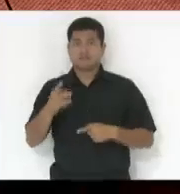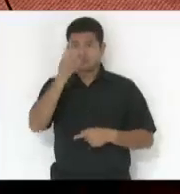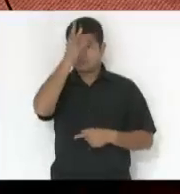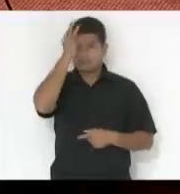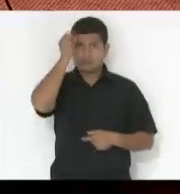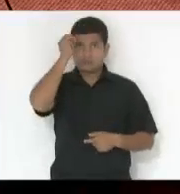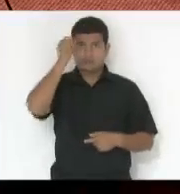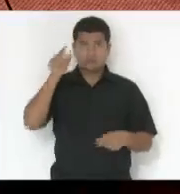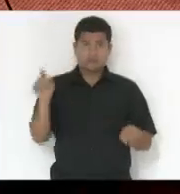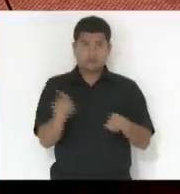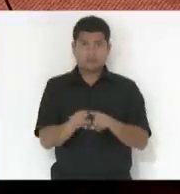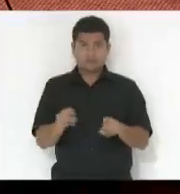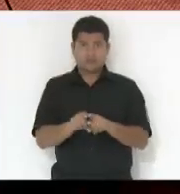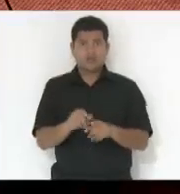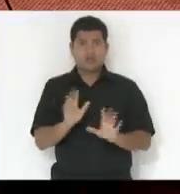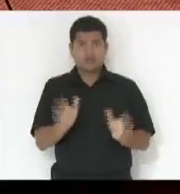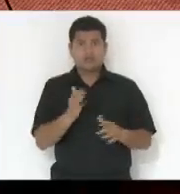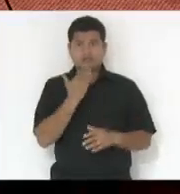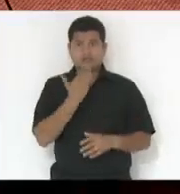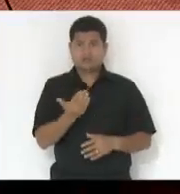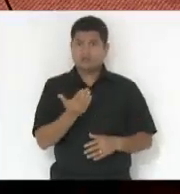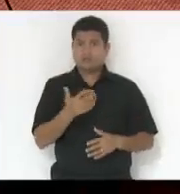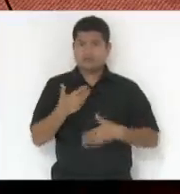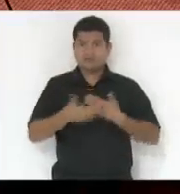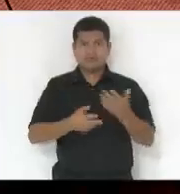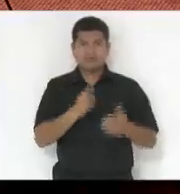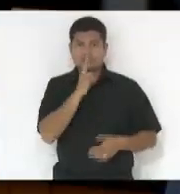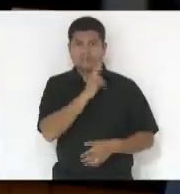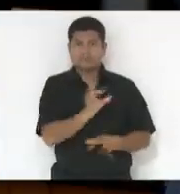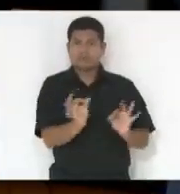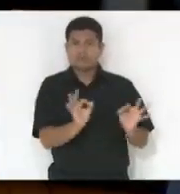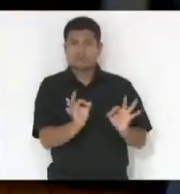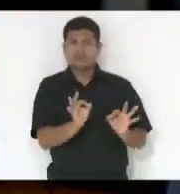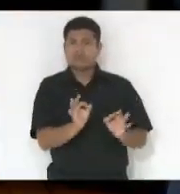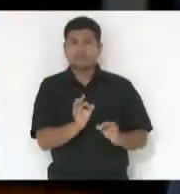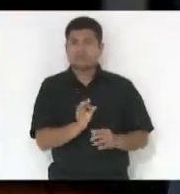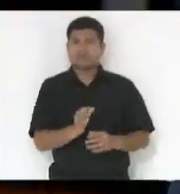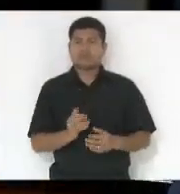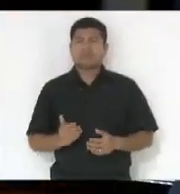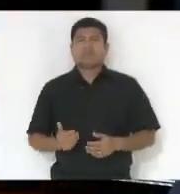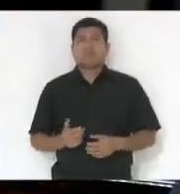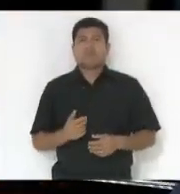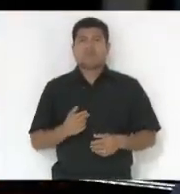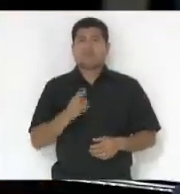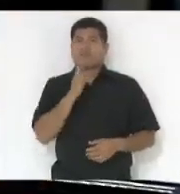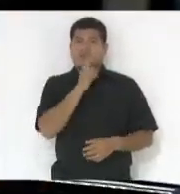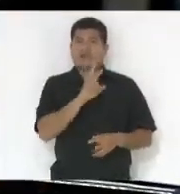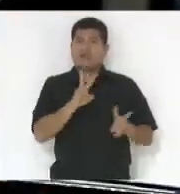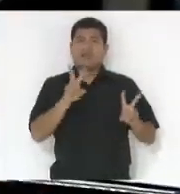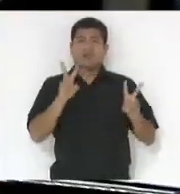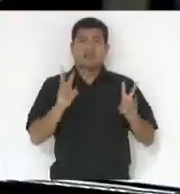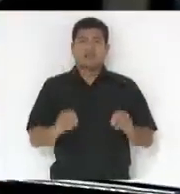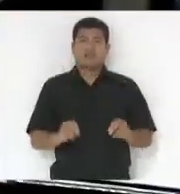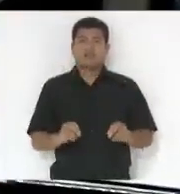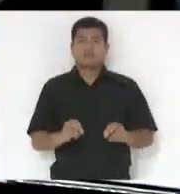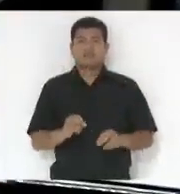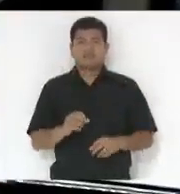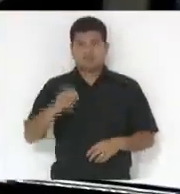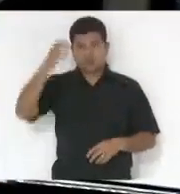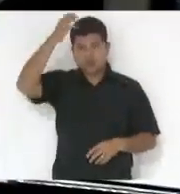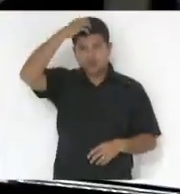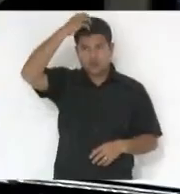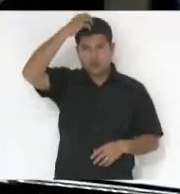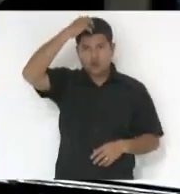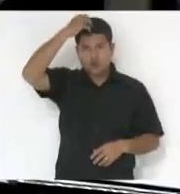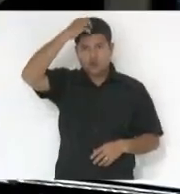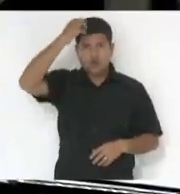já teve um pedido desse daí negado, só para dizer que a resposta vai ser não, e não é culpa do governo, viu, deputado